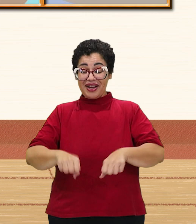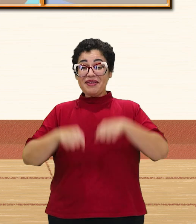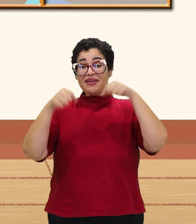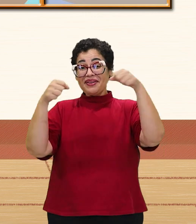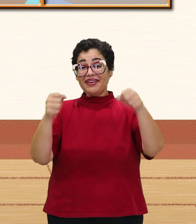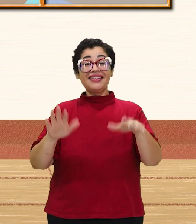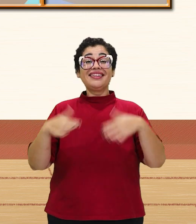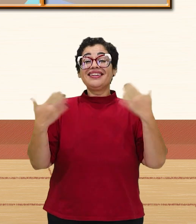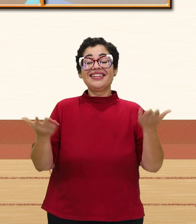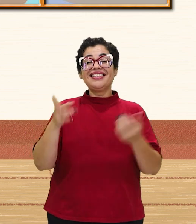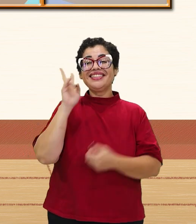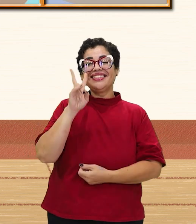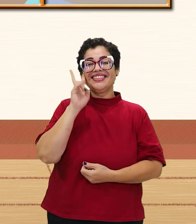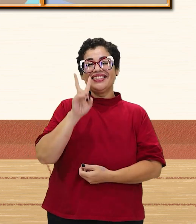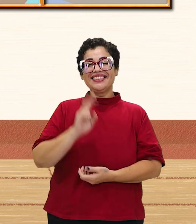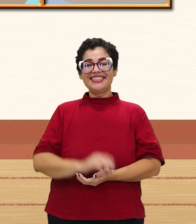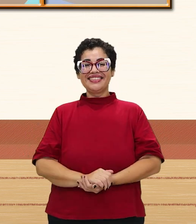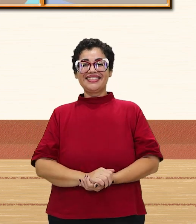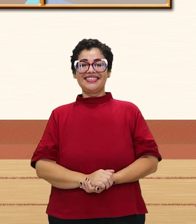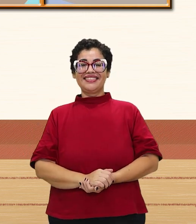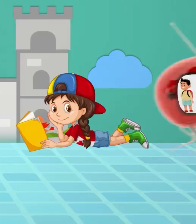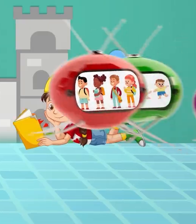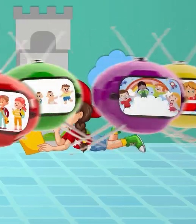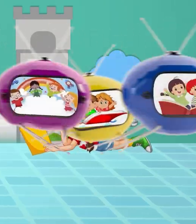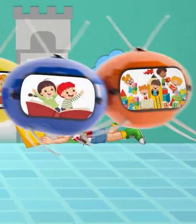da Camilinha, cadê a história?